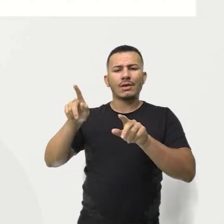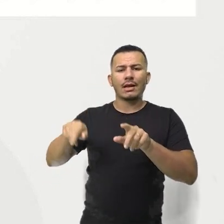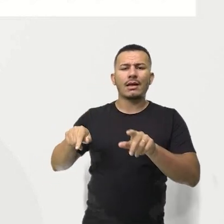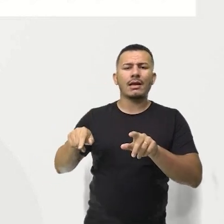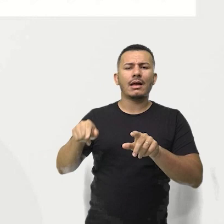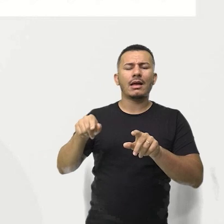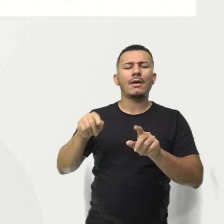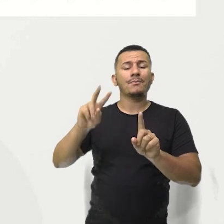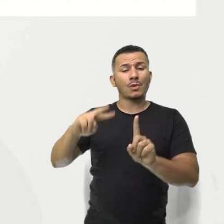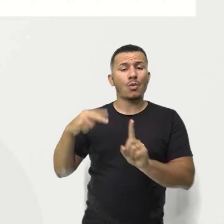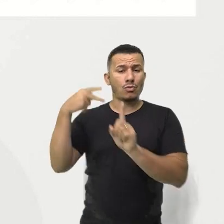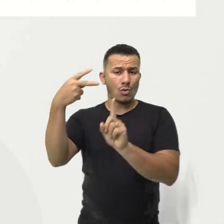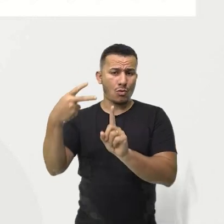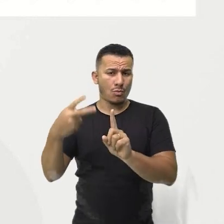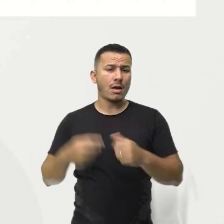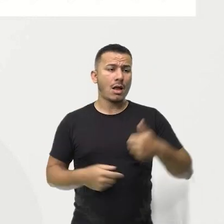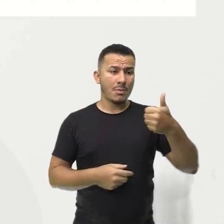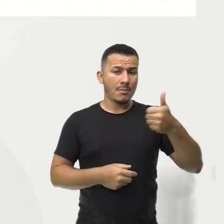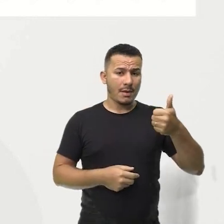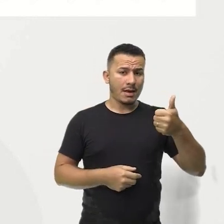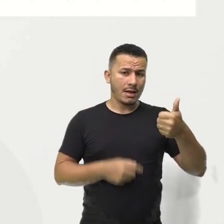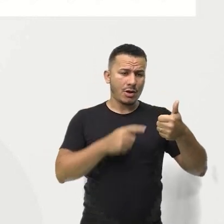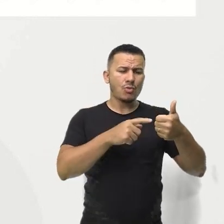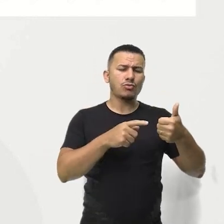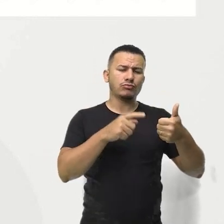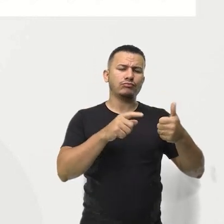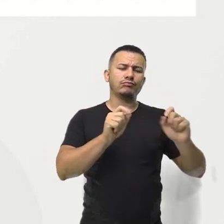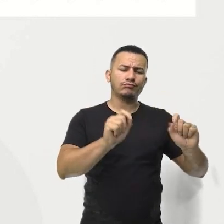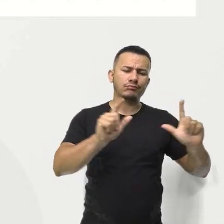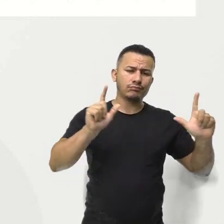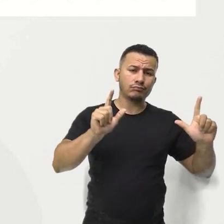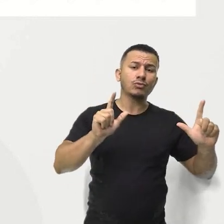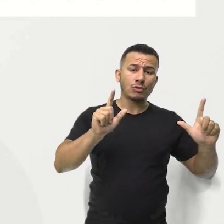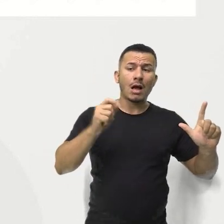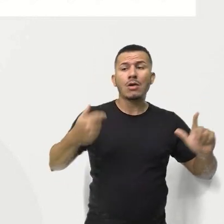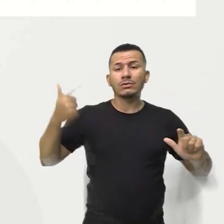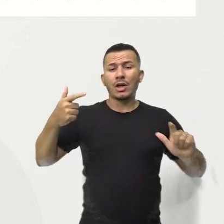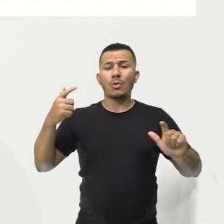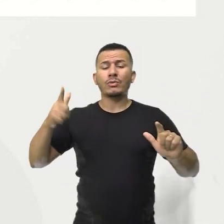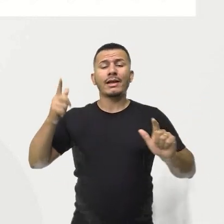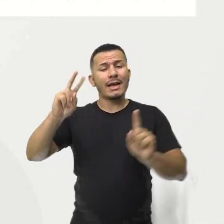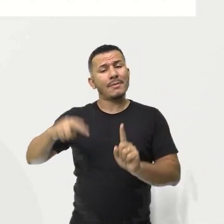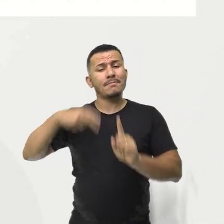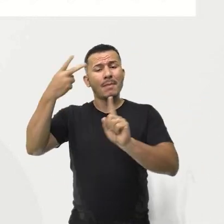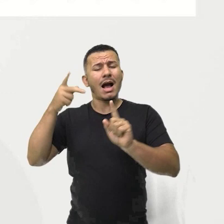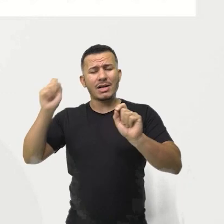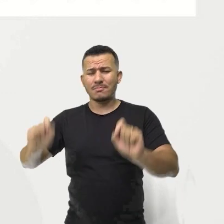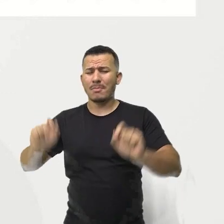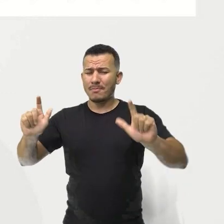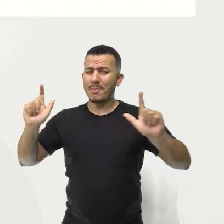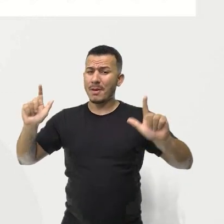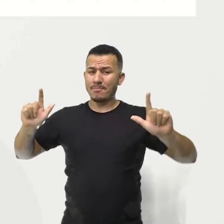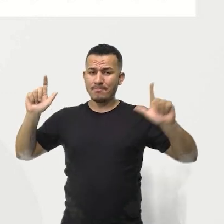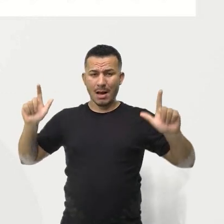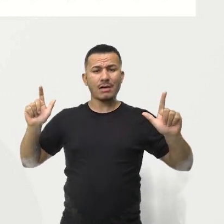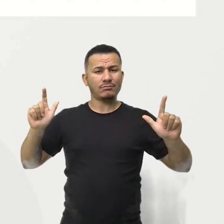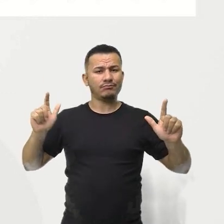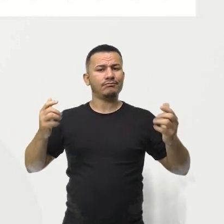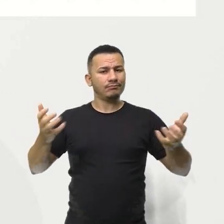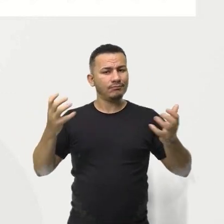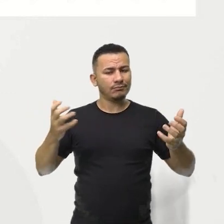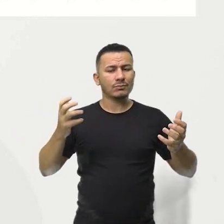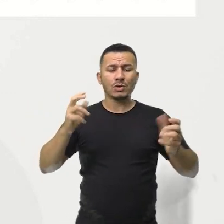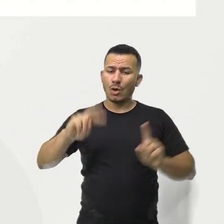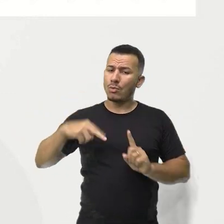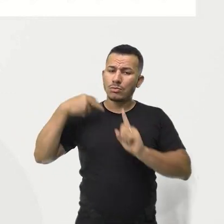palavrinha aqui bem importante, o outro polígono seja o dobro do anterior. O dobro do